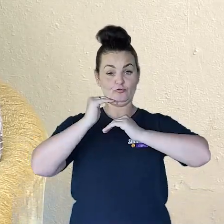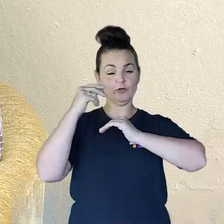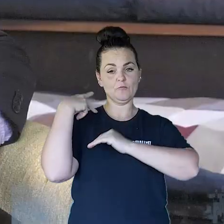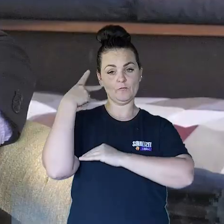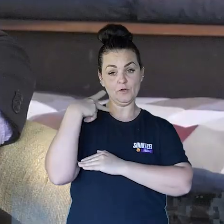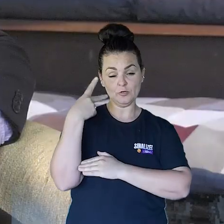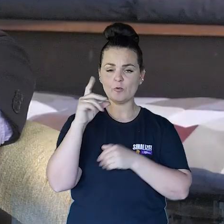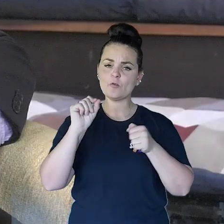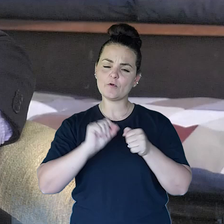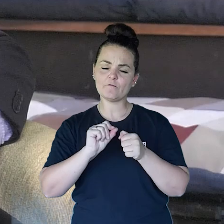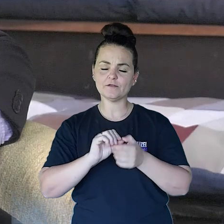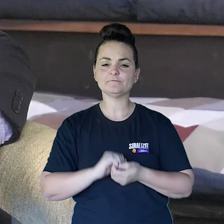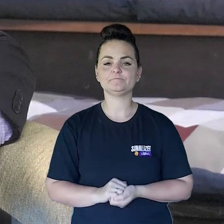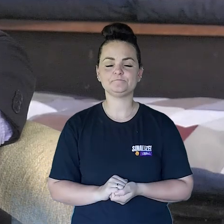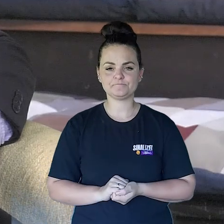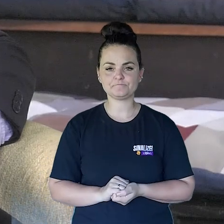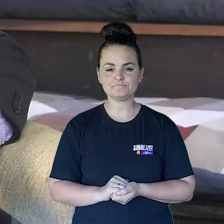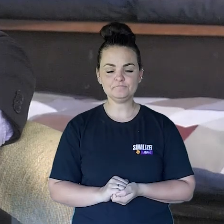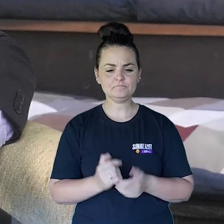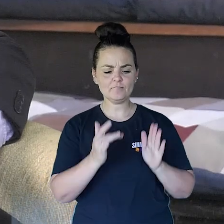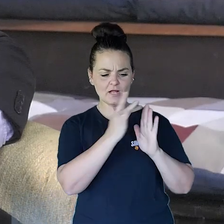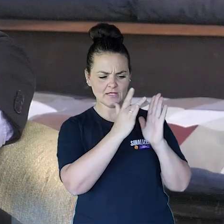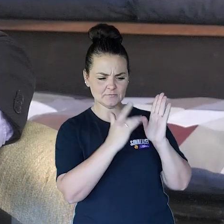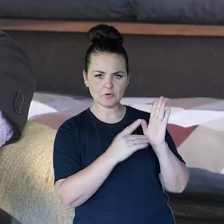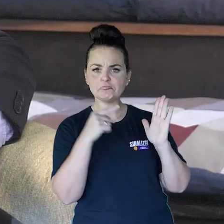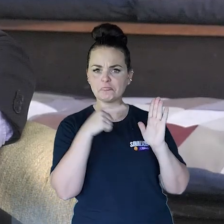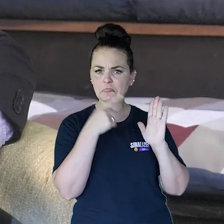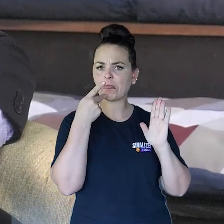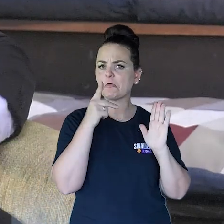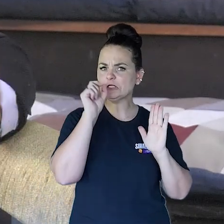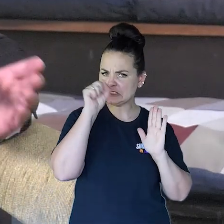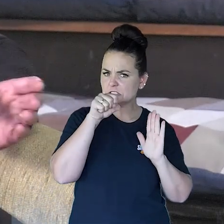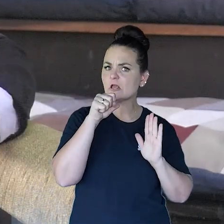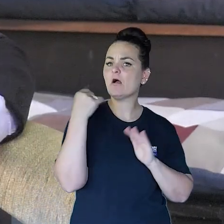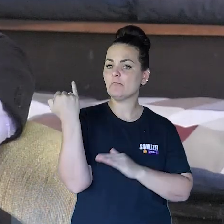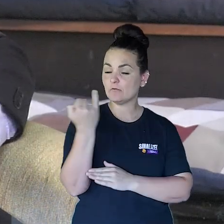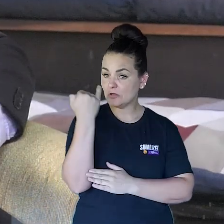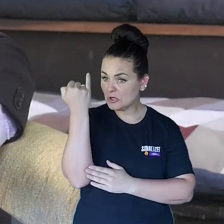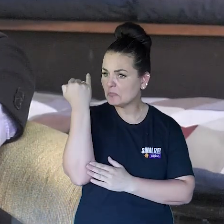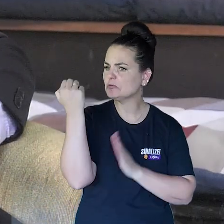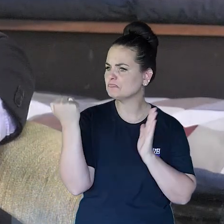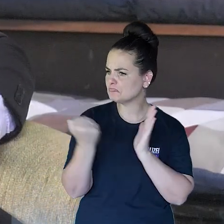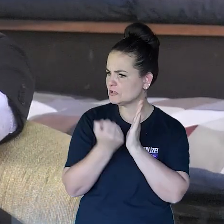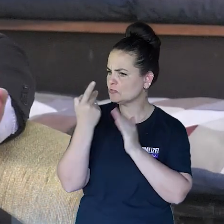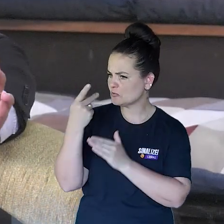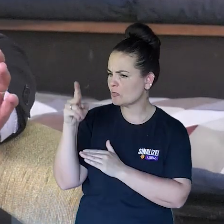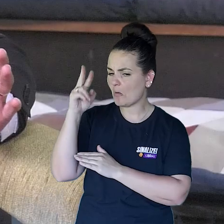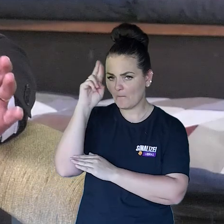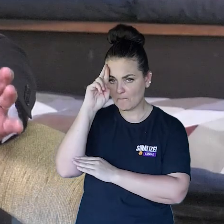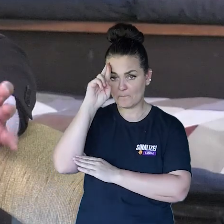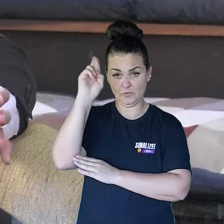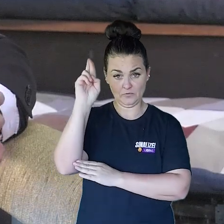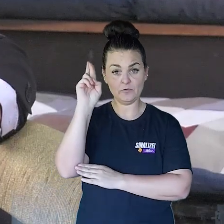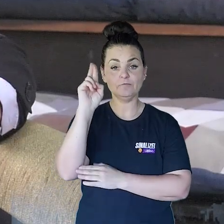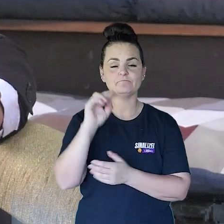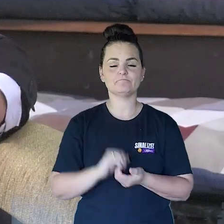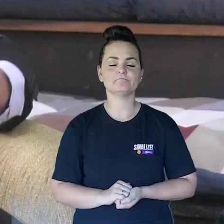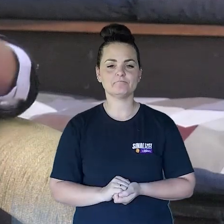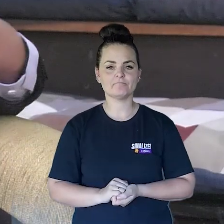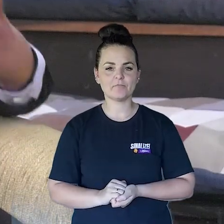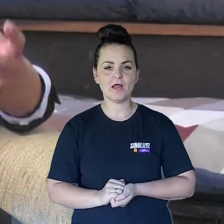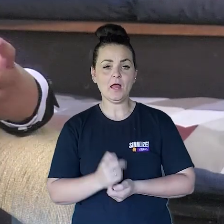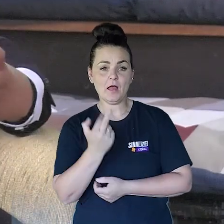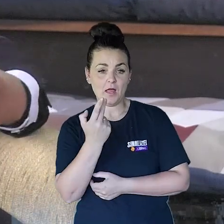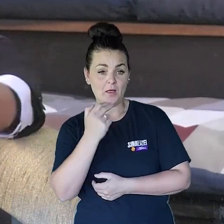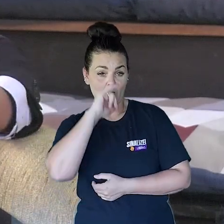parlamentar. Vereador, e pautas bastante importantes, até bem destacado pelo senhor, quando se fala numa Jaraguá